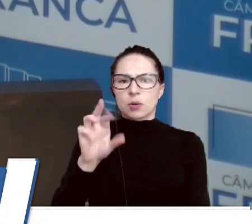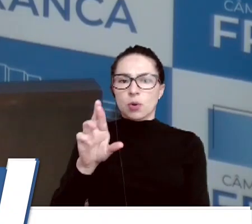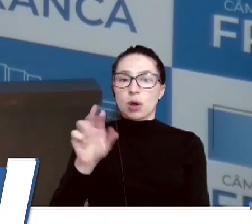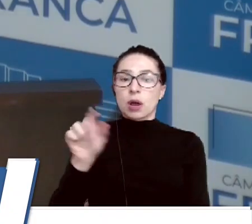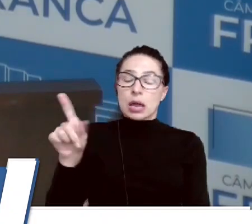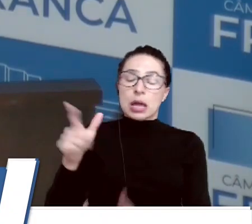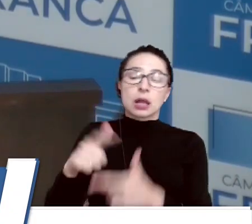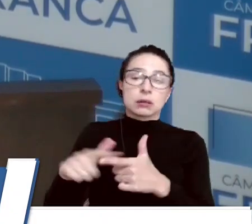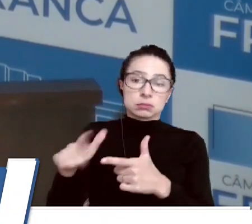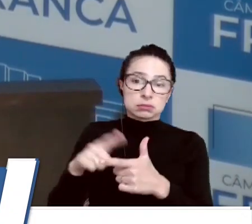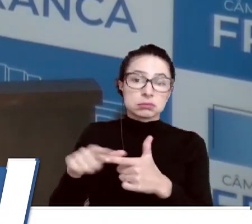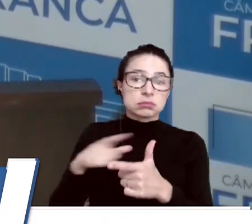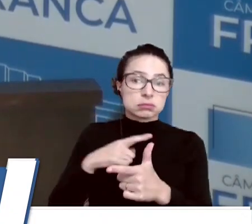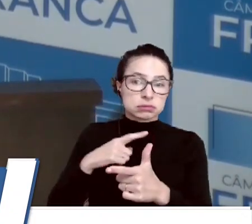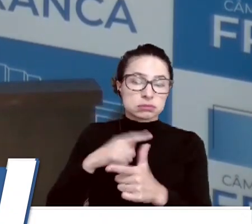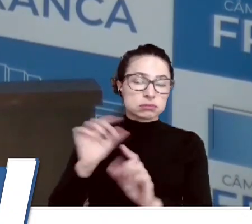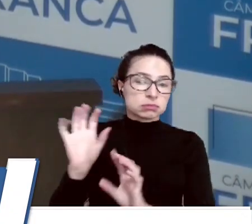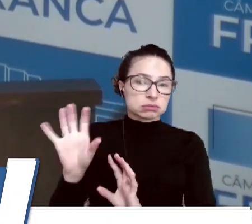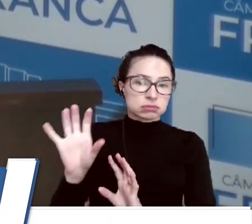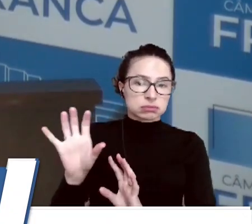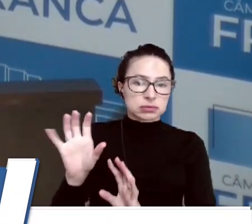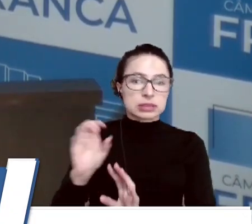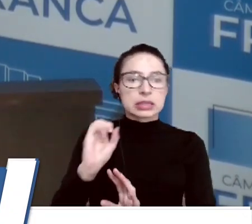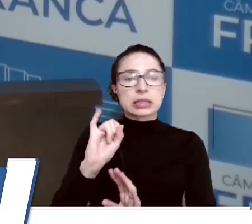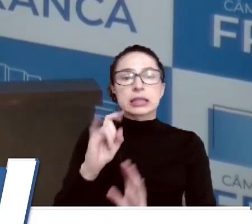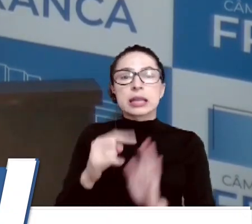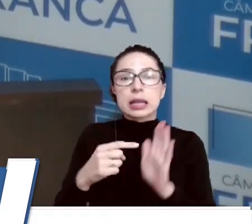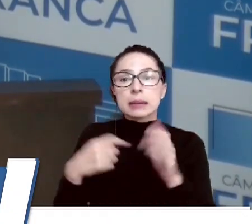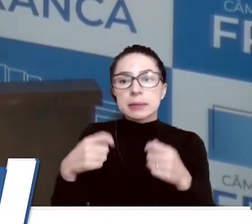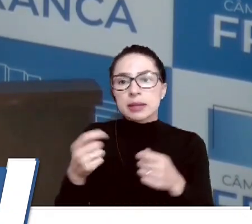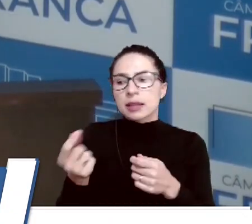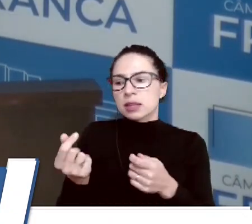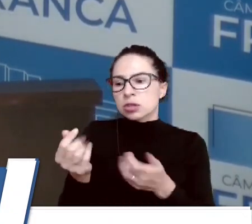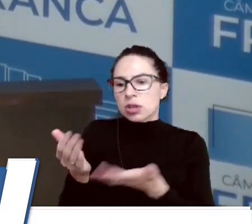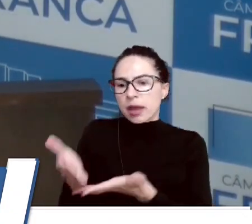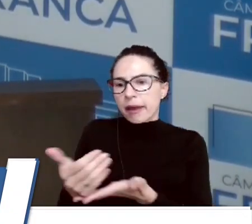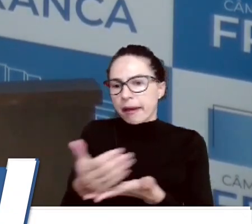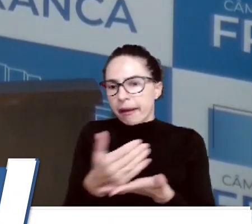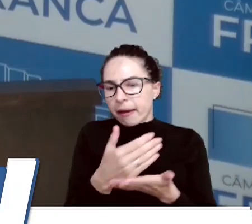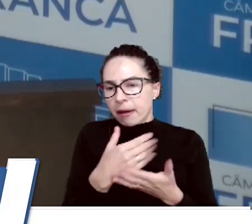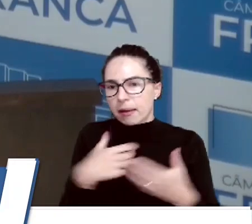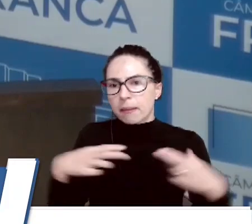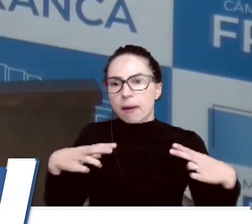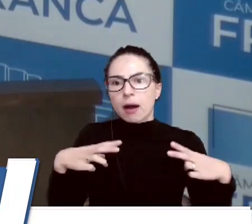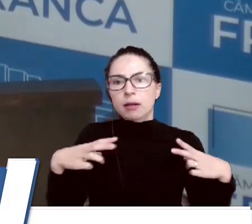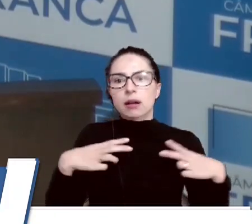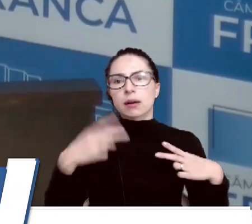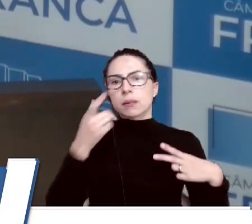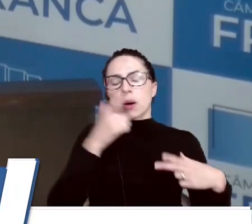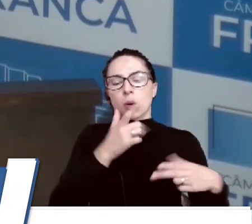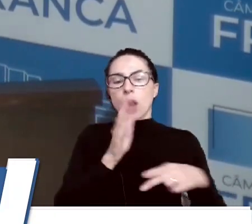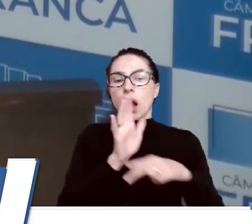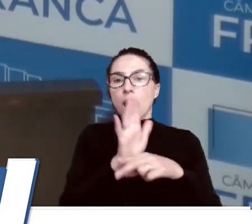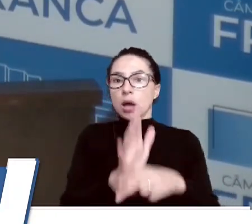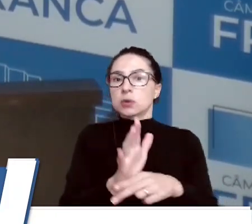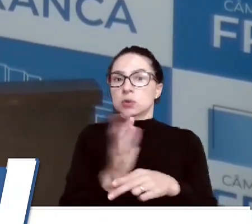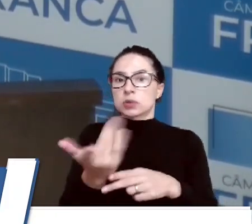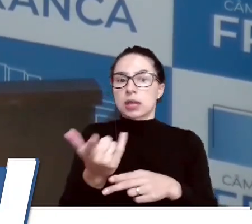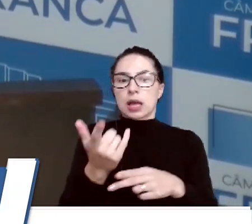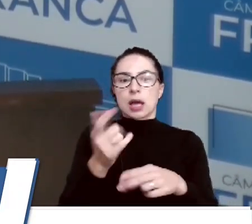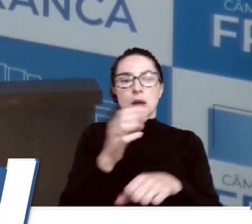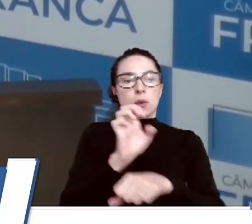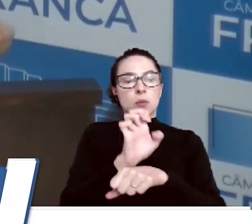problemas dele. Se ele tem que buscar dinheiro na iniciativa privada para resolver os problemas do restante do